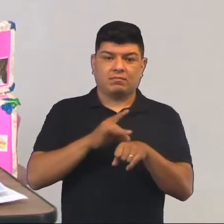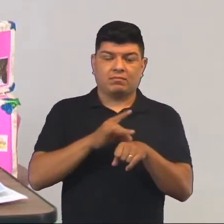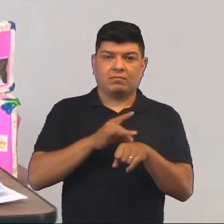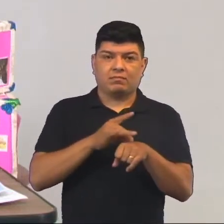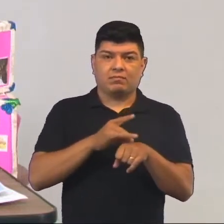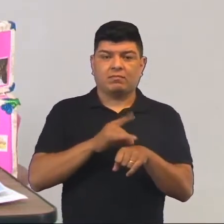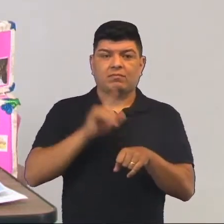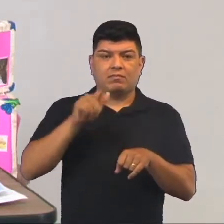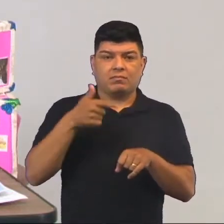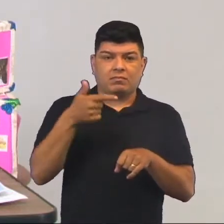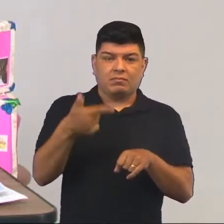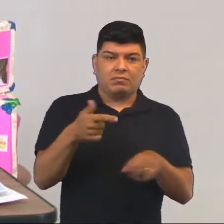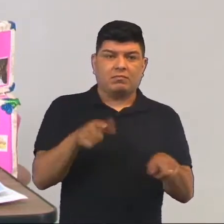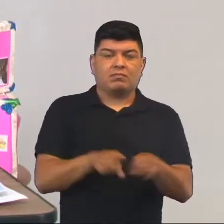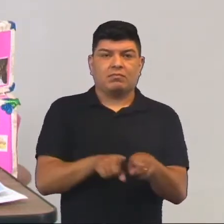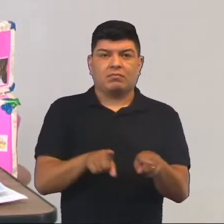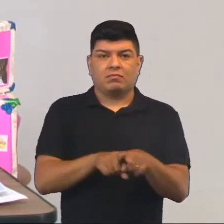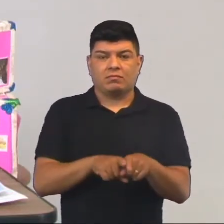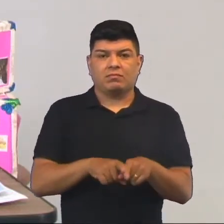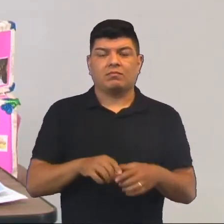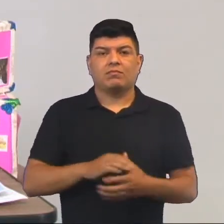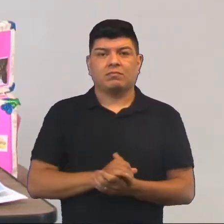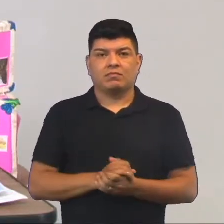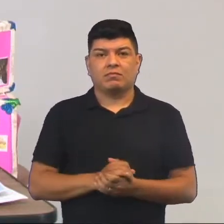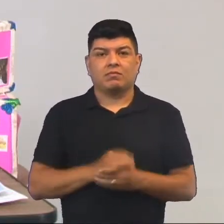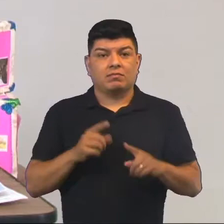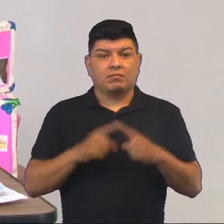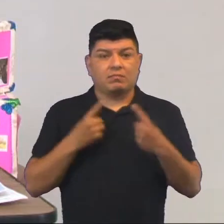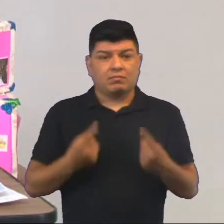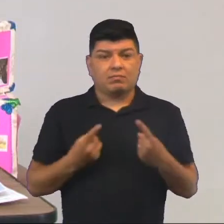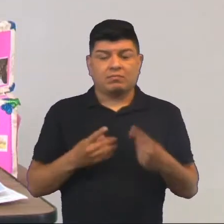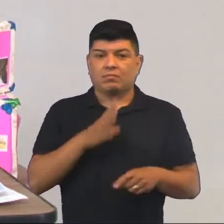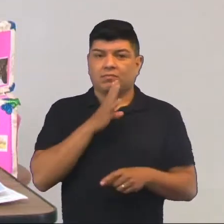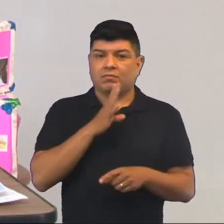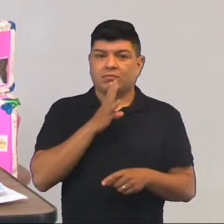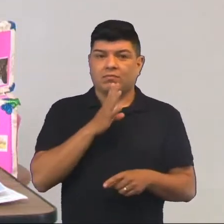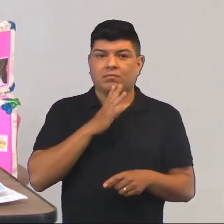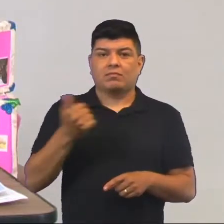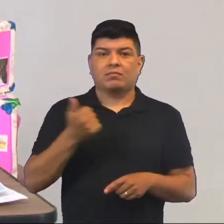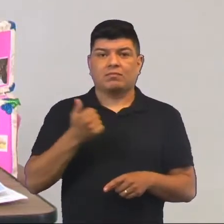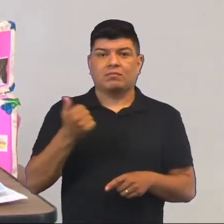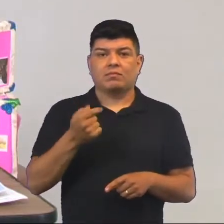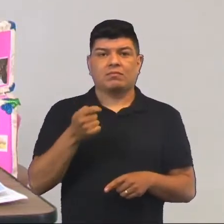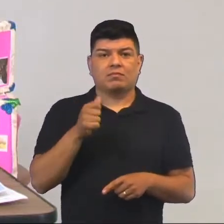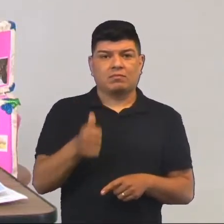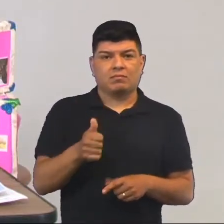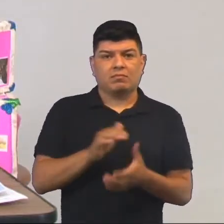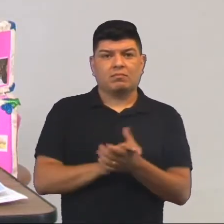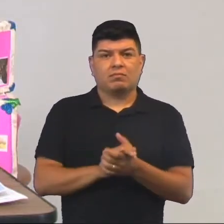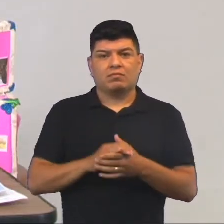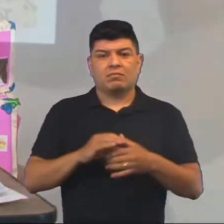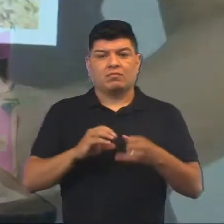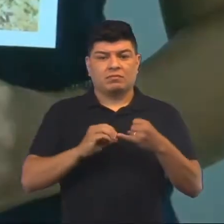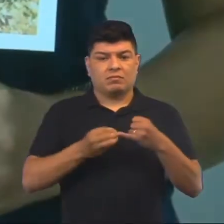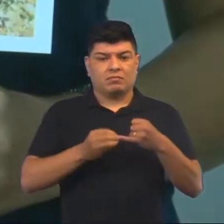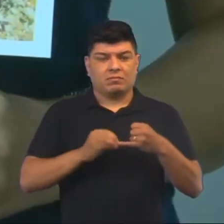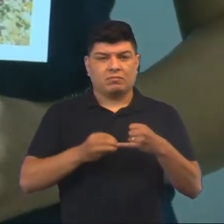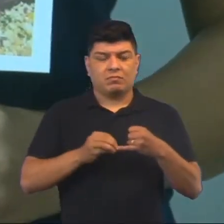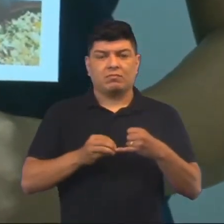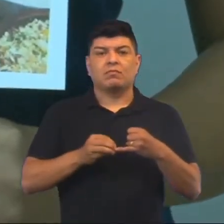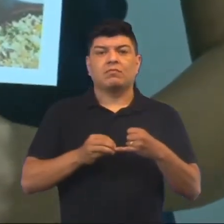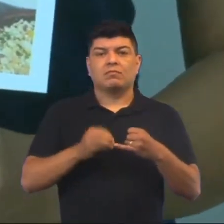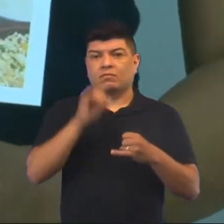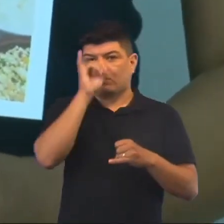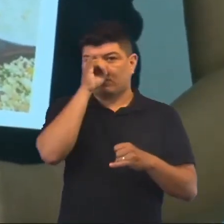de outros ingredientes. Mas vamos conhecer primeiro um pouquinho sobre a feijoada,